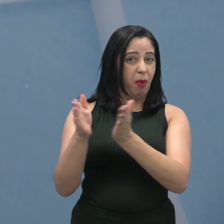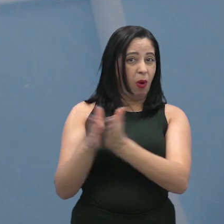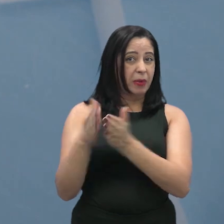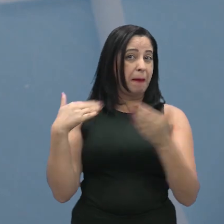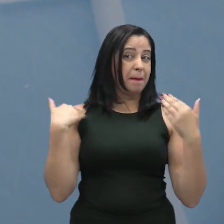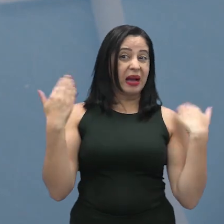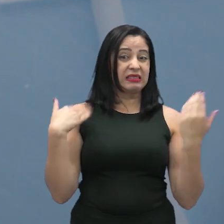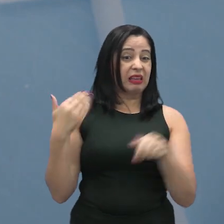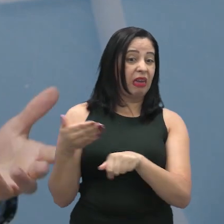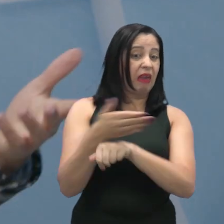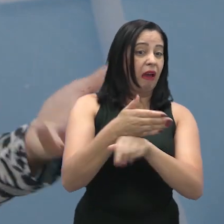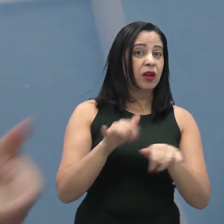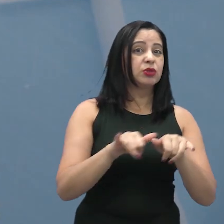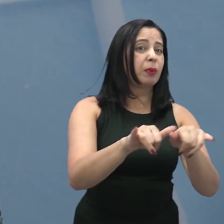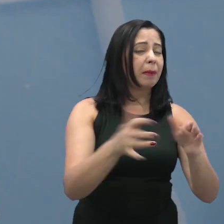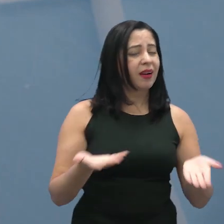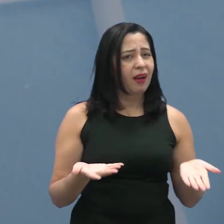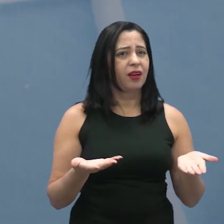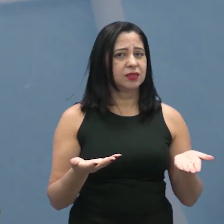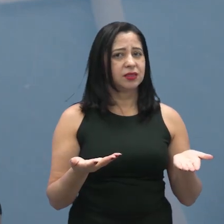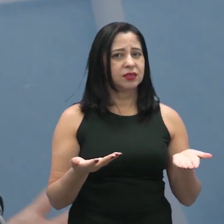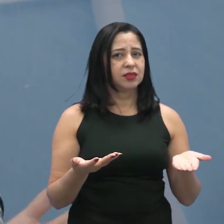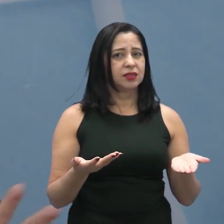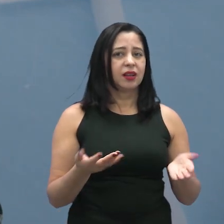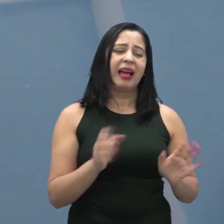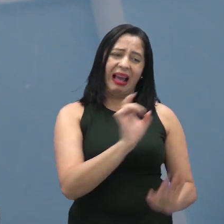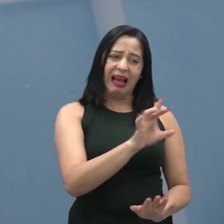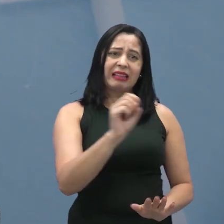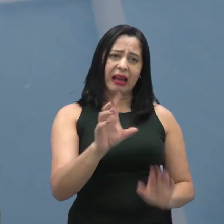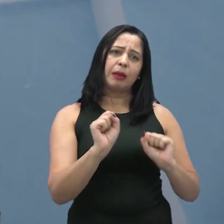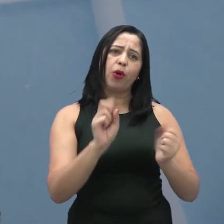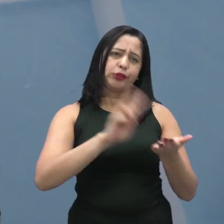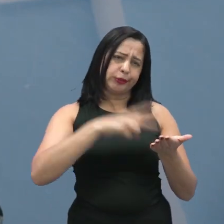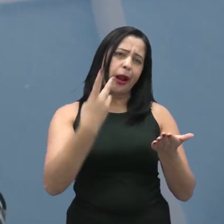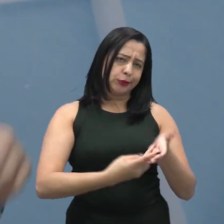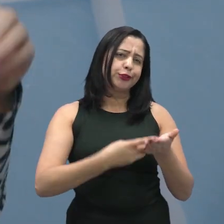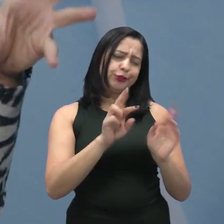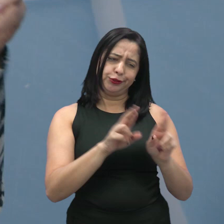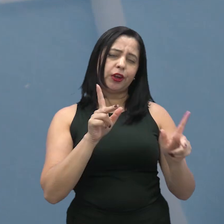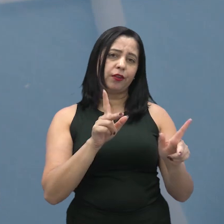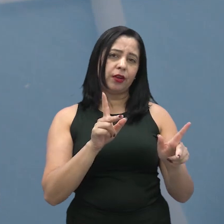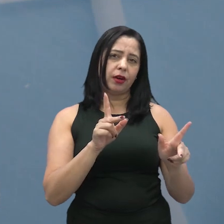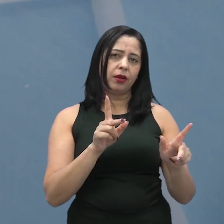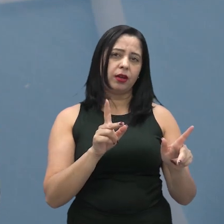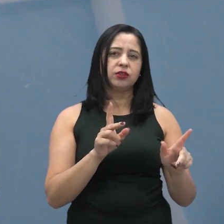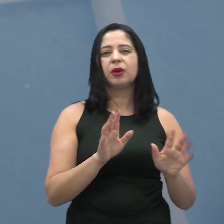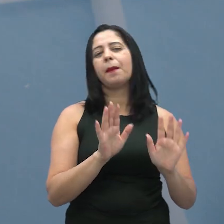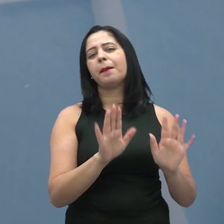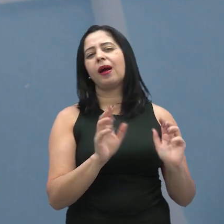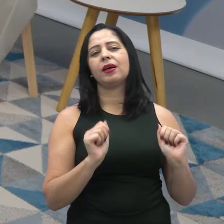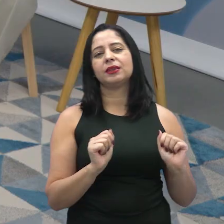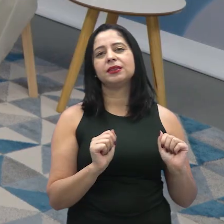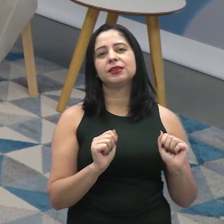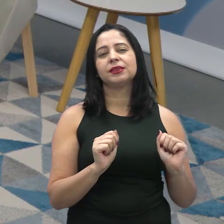É uma frase bastante forte, né? Como eu falei, cada um pode interpretar de uma forma diferente. Pegando esse gancho, o que a gente